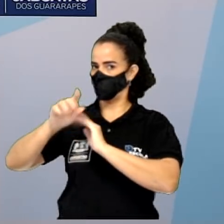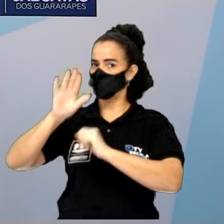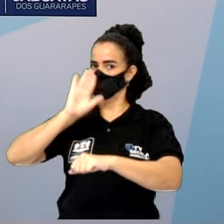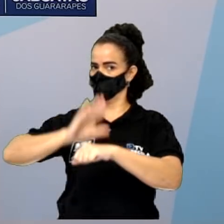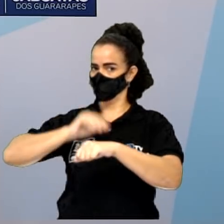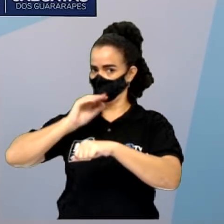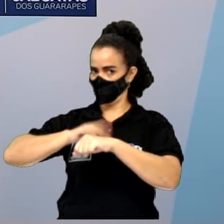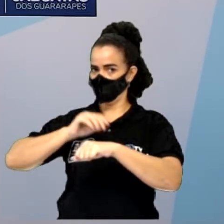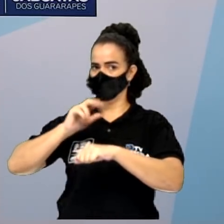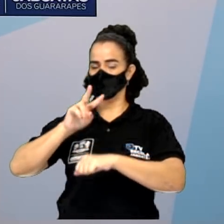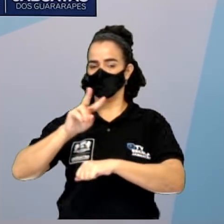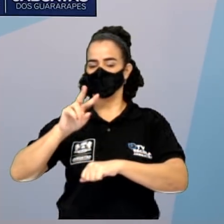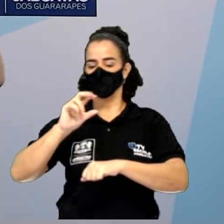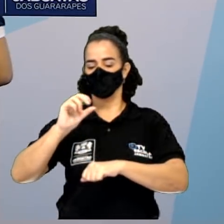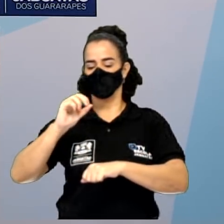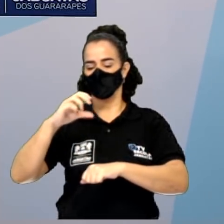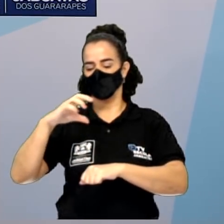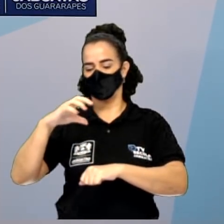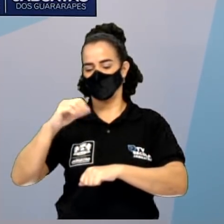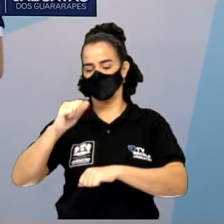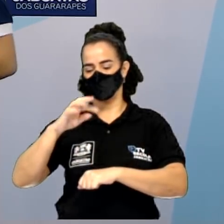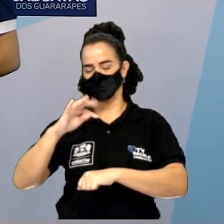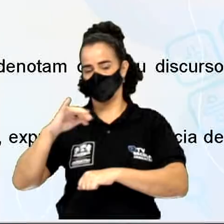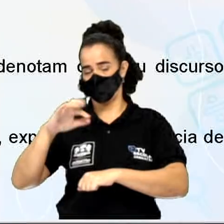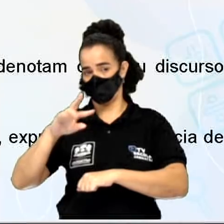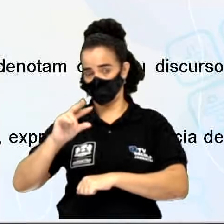vocativo, ok? E tem um verdadeiro. Olha o item